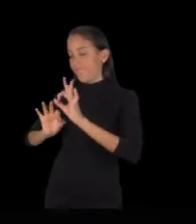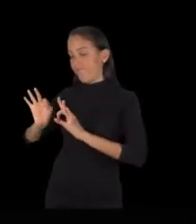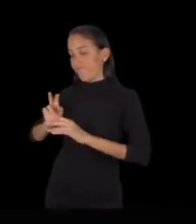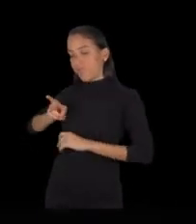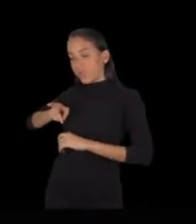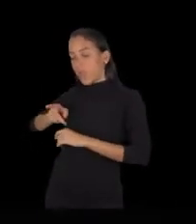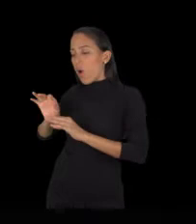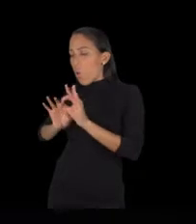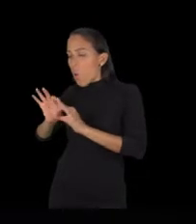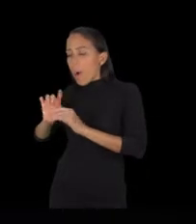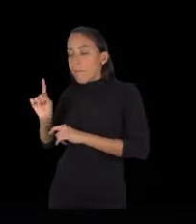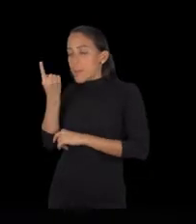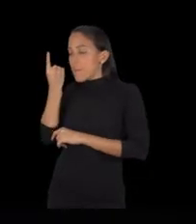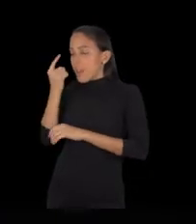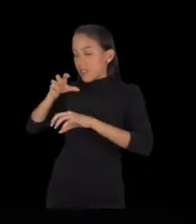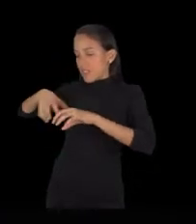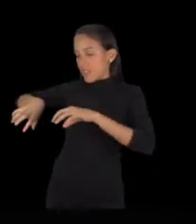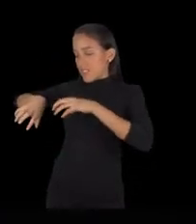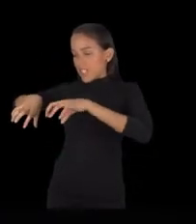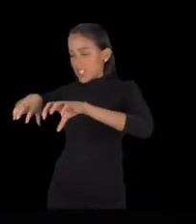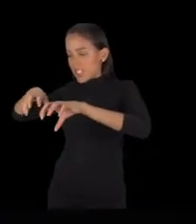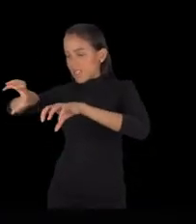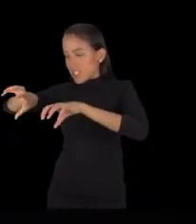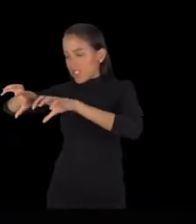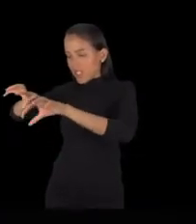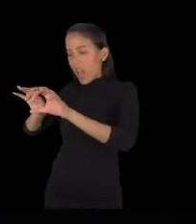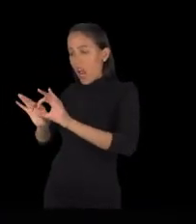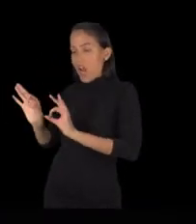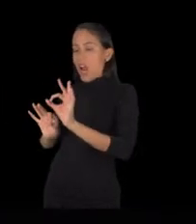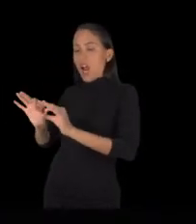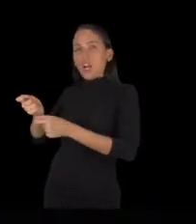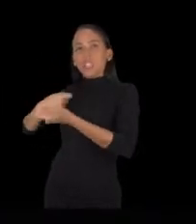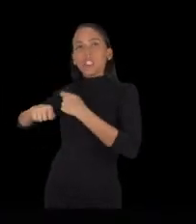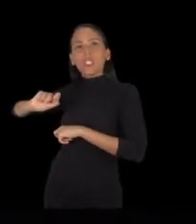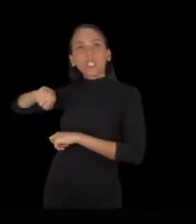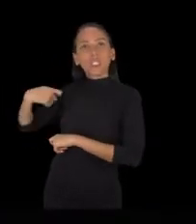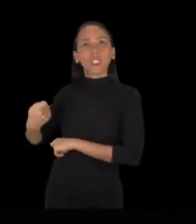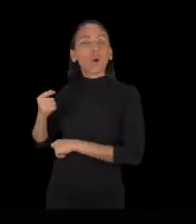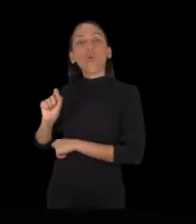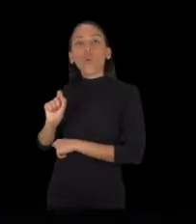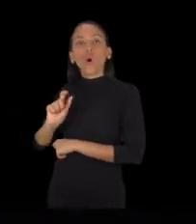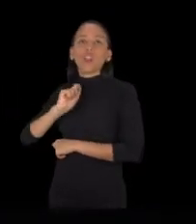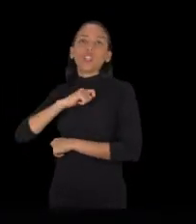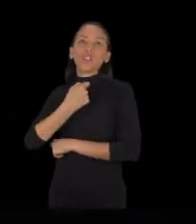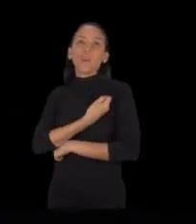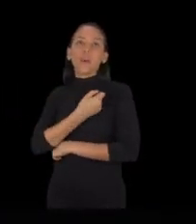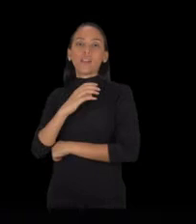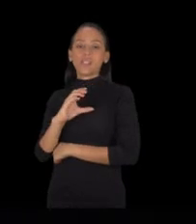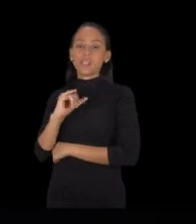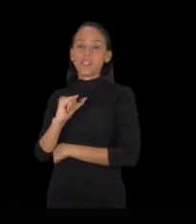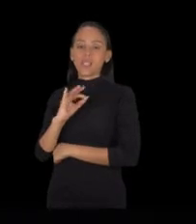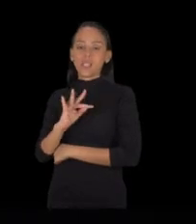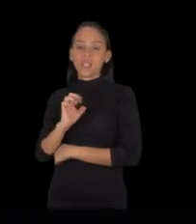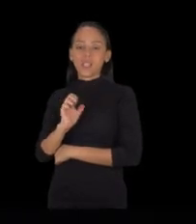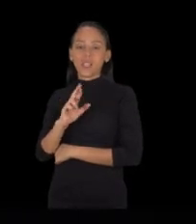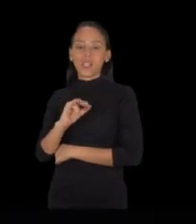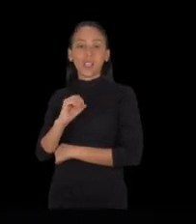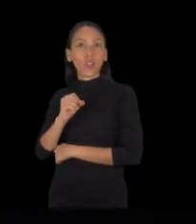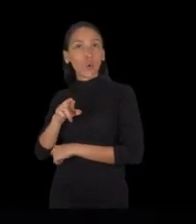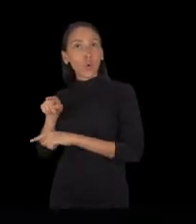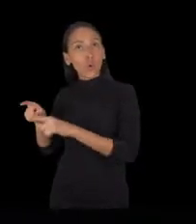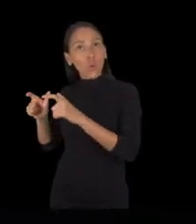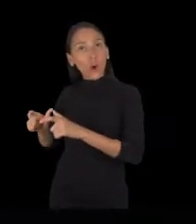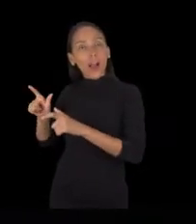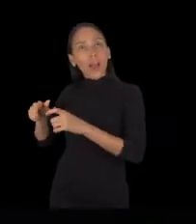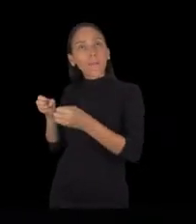ali organizaram a primeira divisão administrativa, que eles chamaram de Espanha Citerior, porque ficava mais próxima de